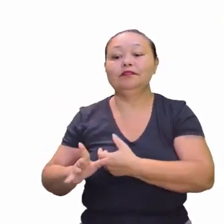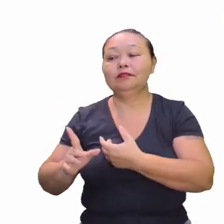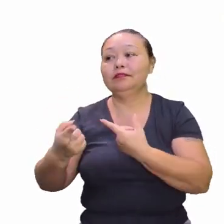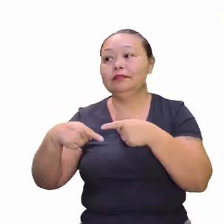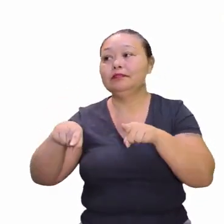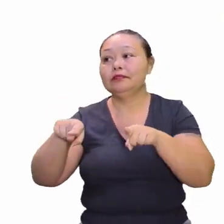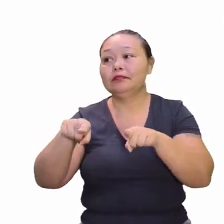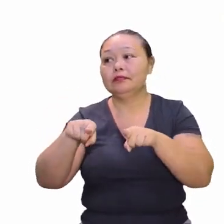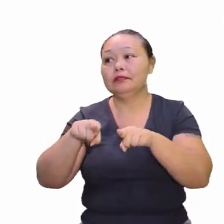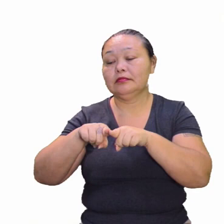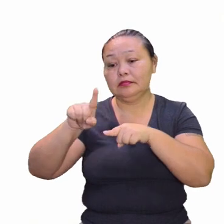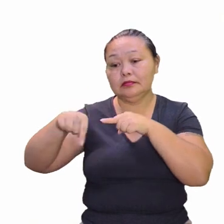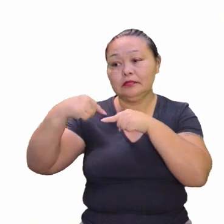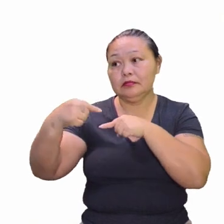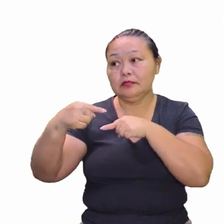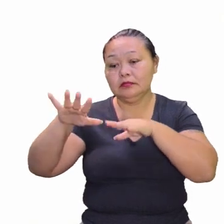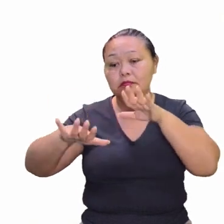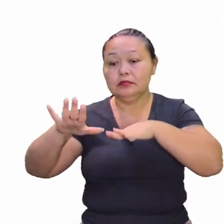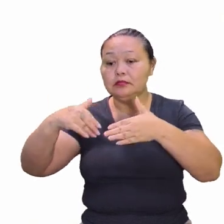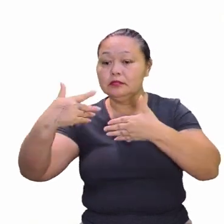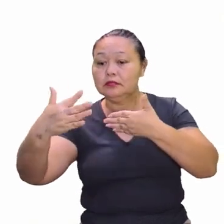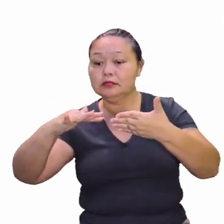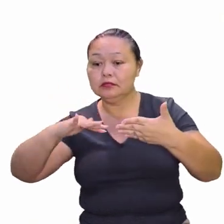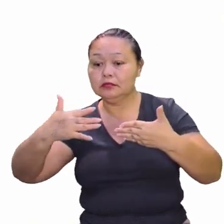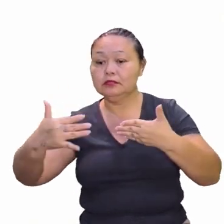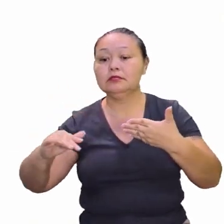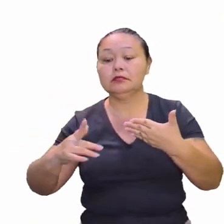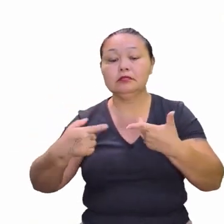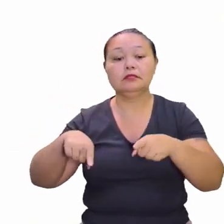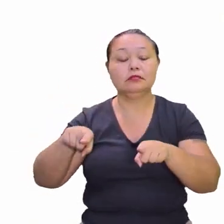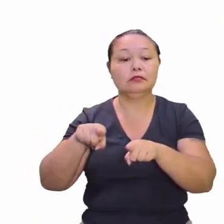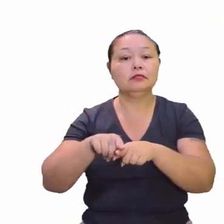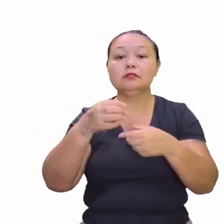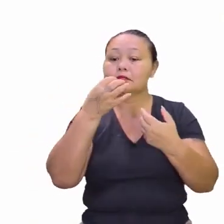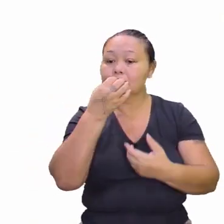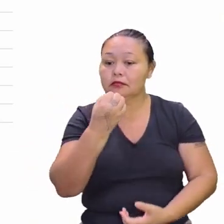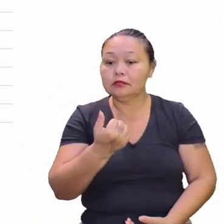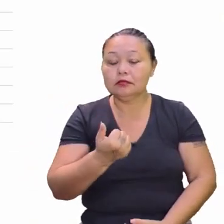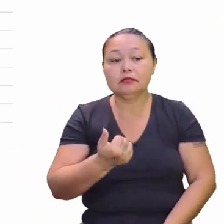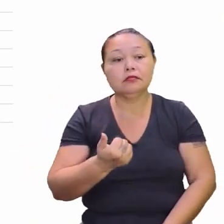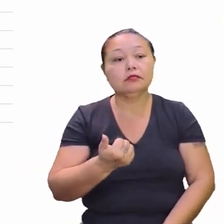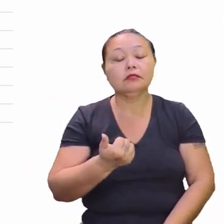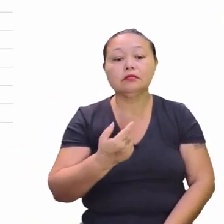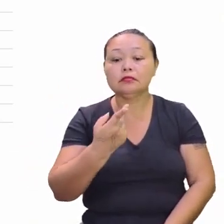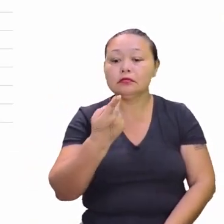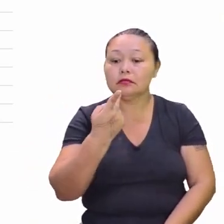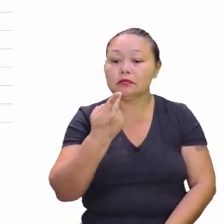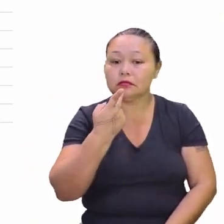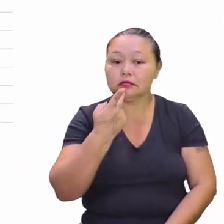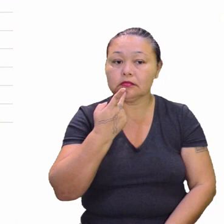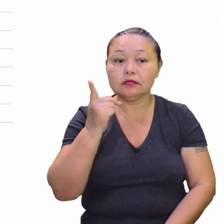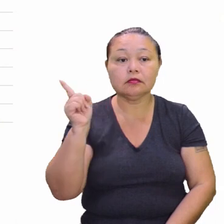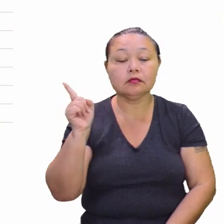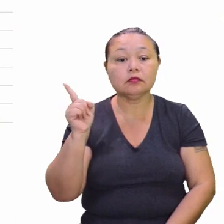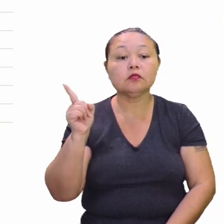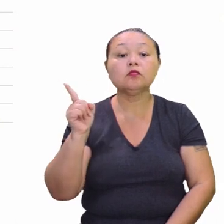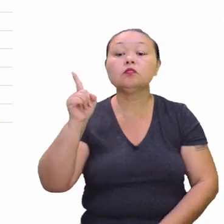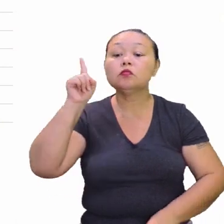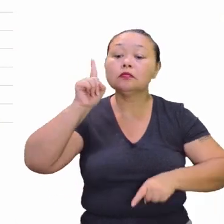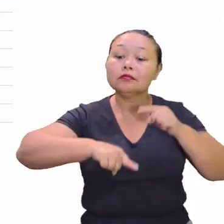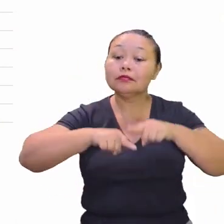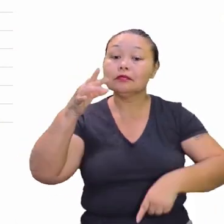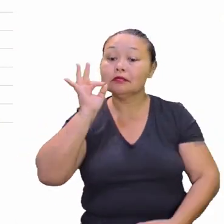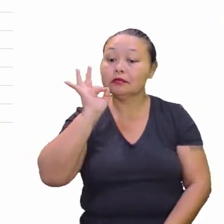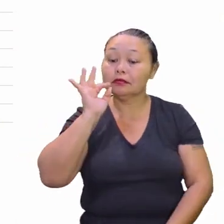Leite e semi-extensivo lá as aves, né? Também, muito bem. Quando a gente fala, o maior